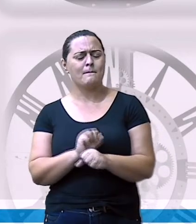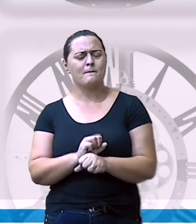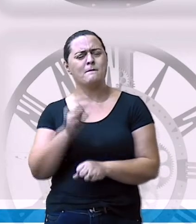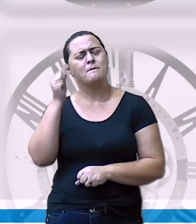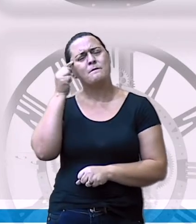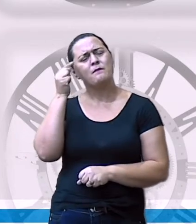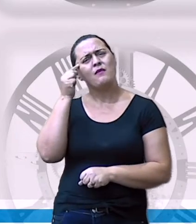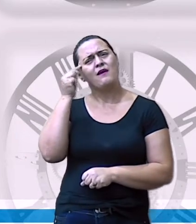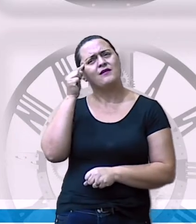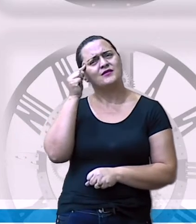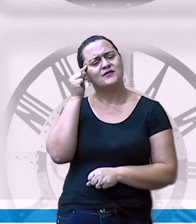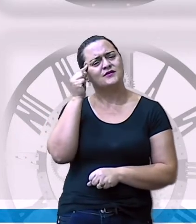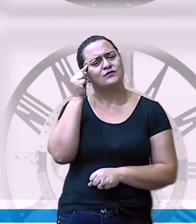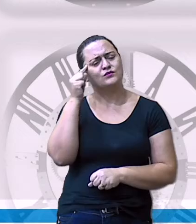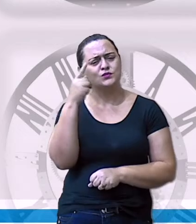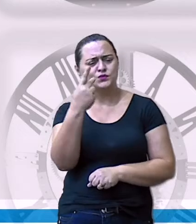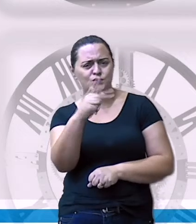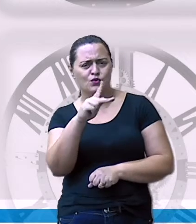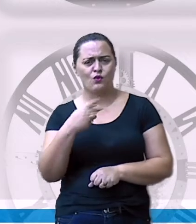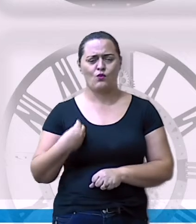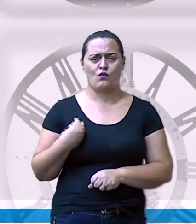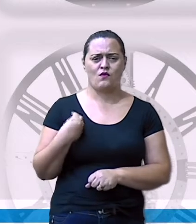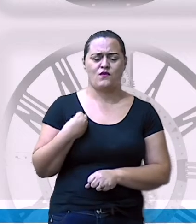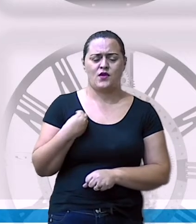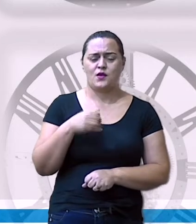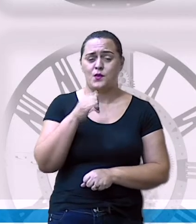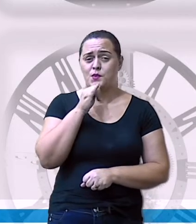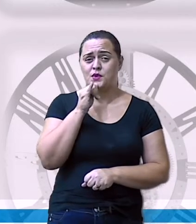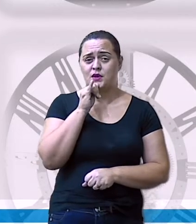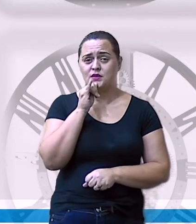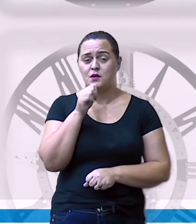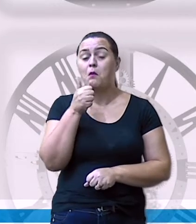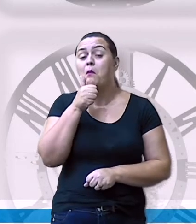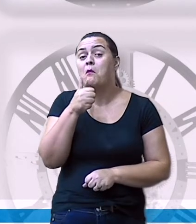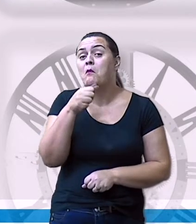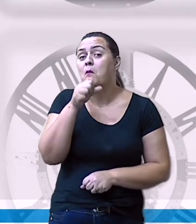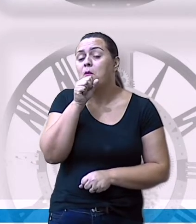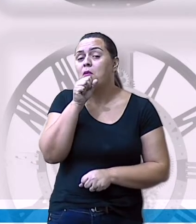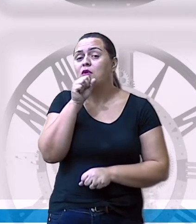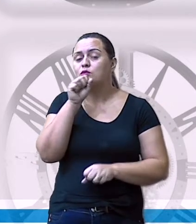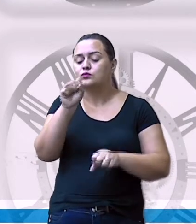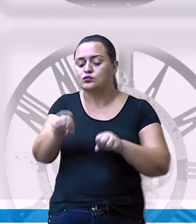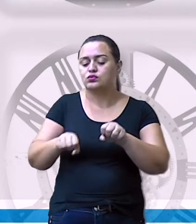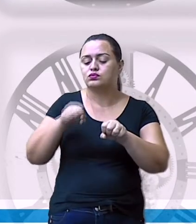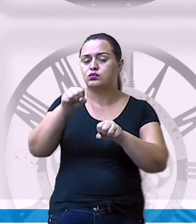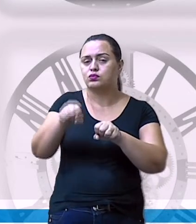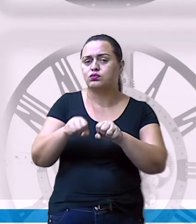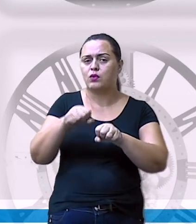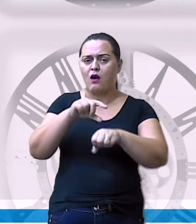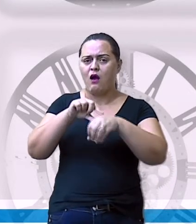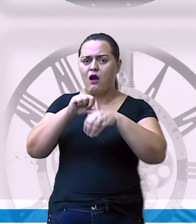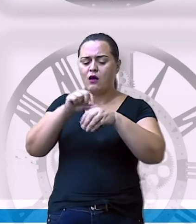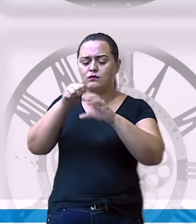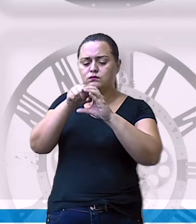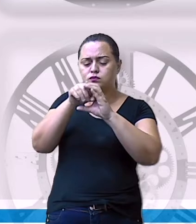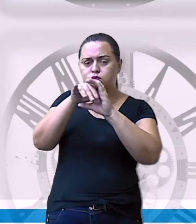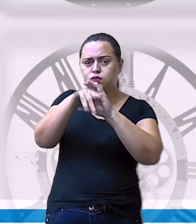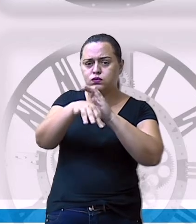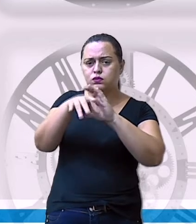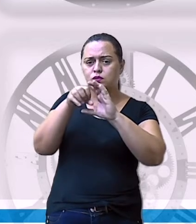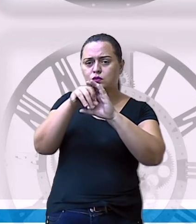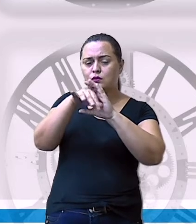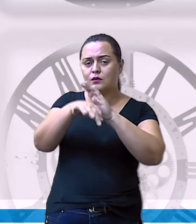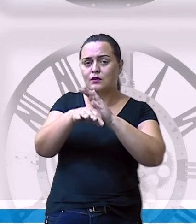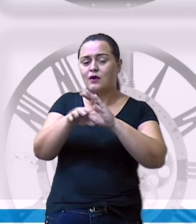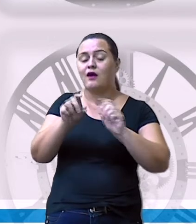rotina diária, se a mãe está moendo uma carne, você já sabe que ela está usando uma engrenagem. Quando o pai coloca